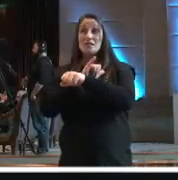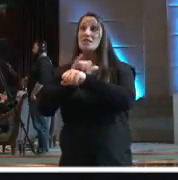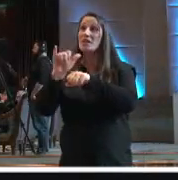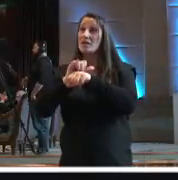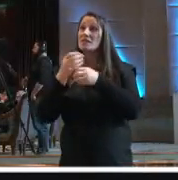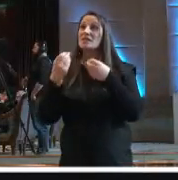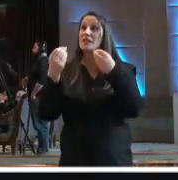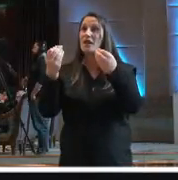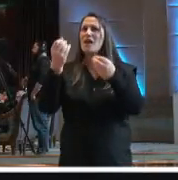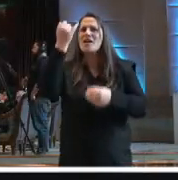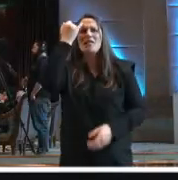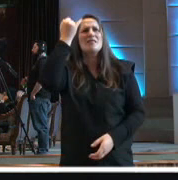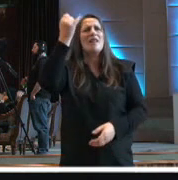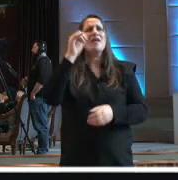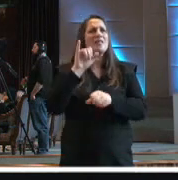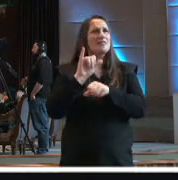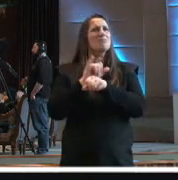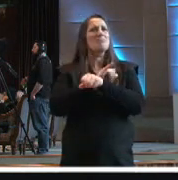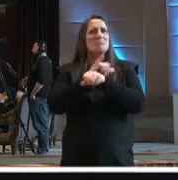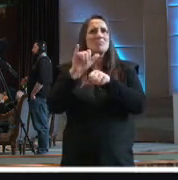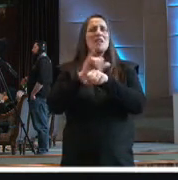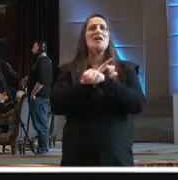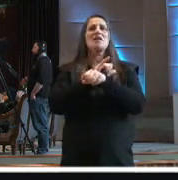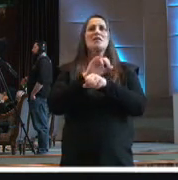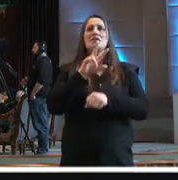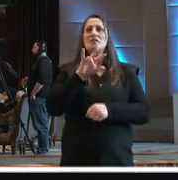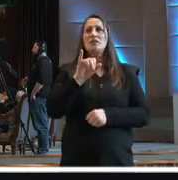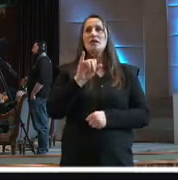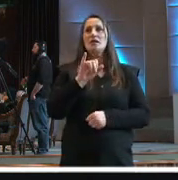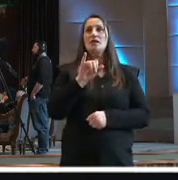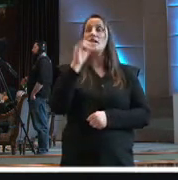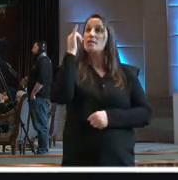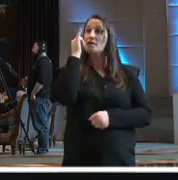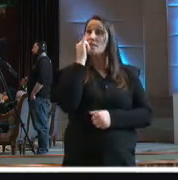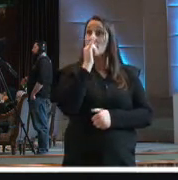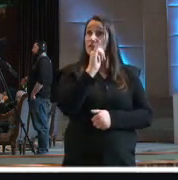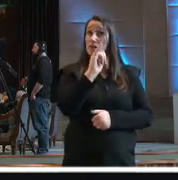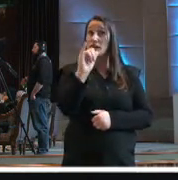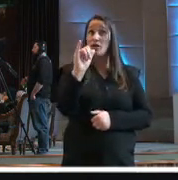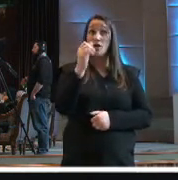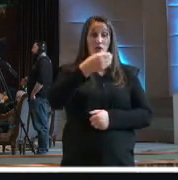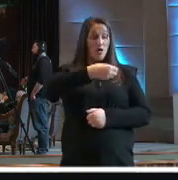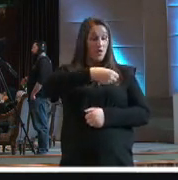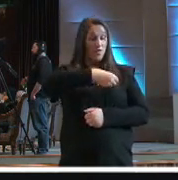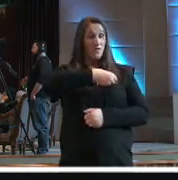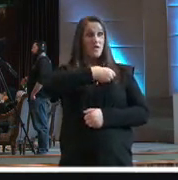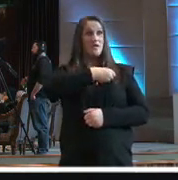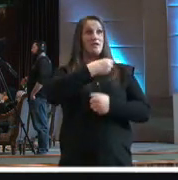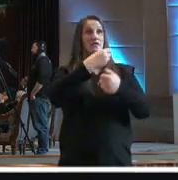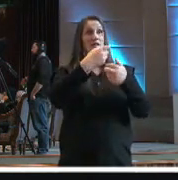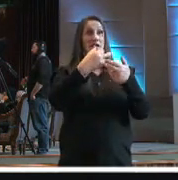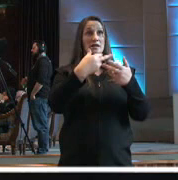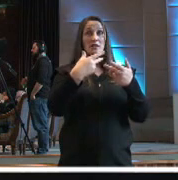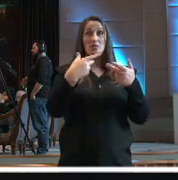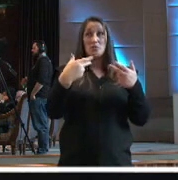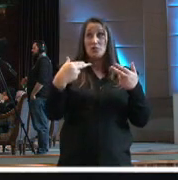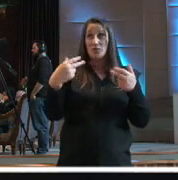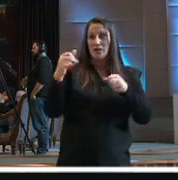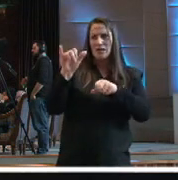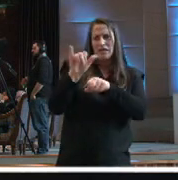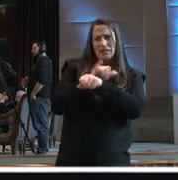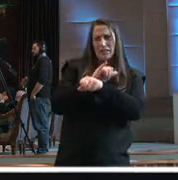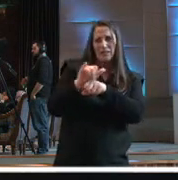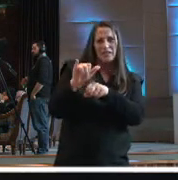vai dar ideias, e Ele vai dizer: olha, viva essas coisas, não porque essas estratégias sejam